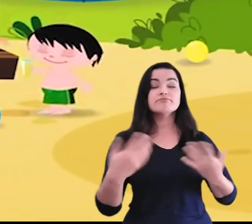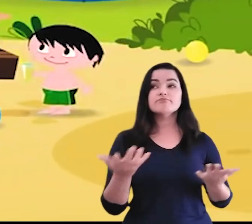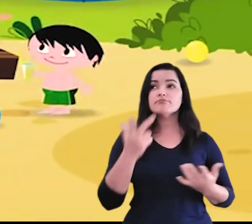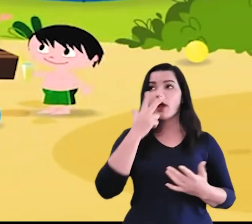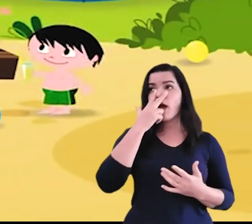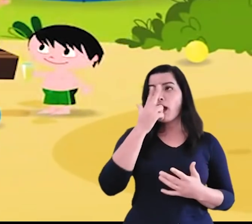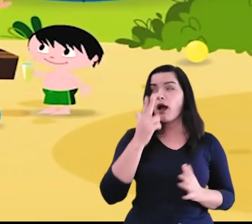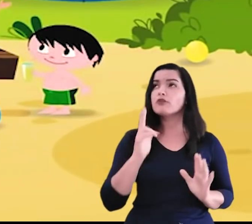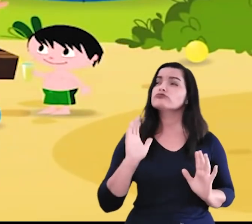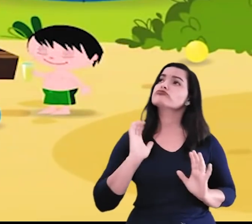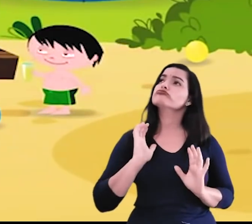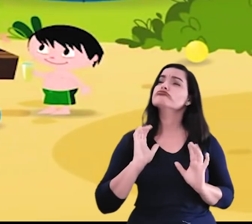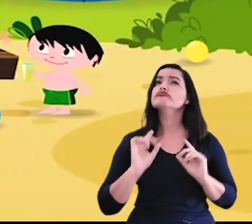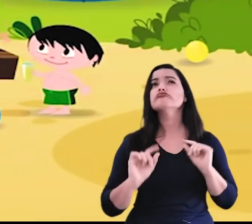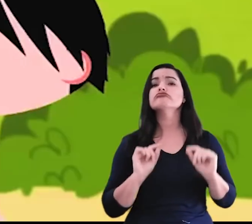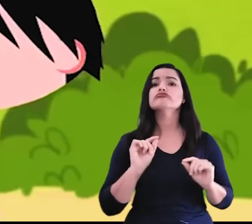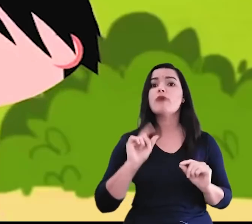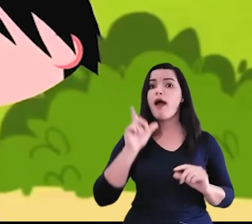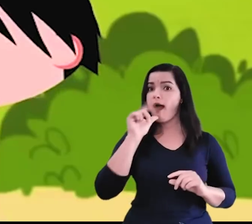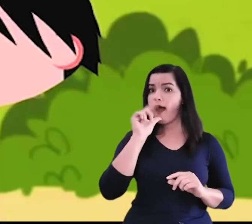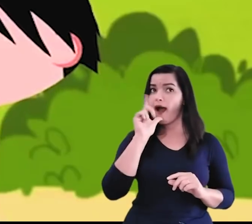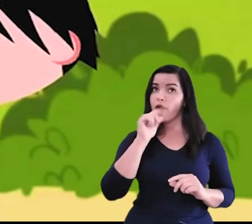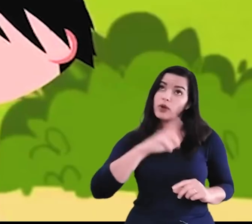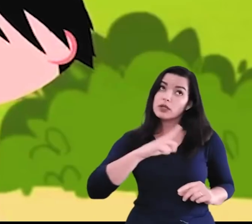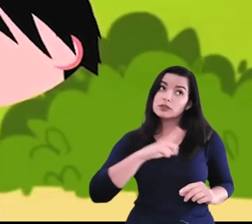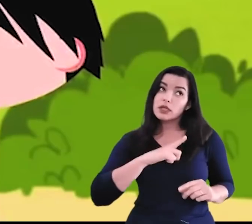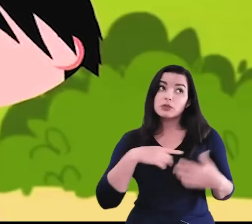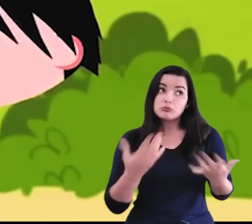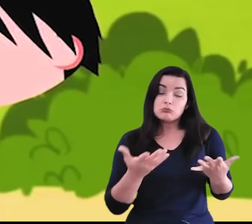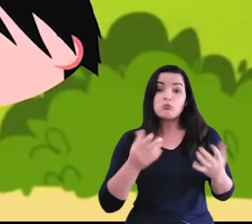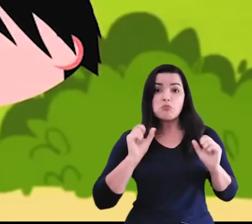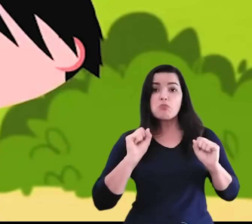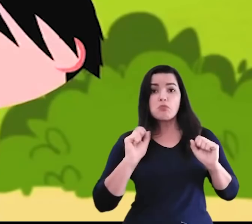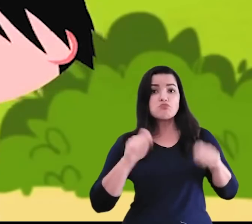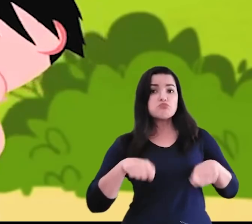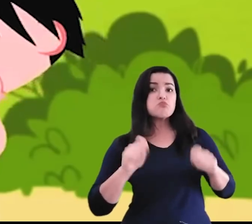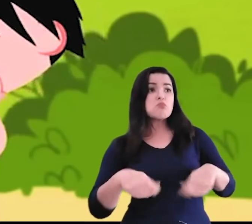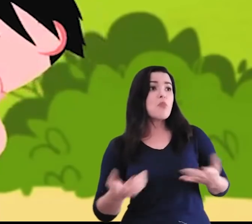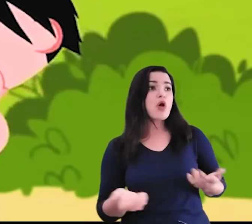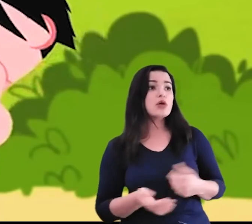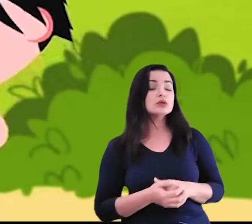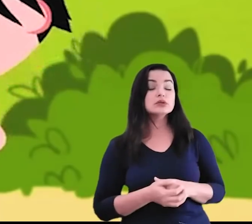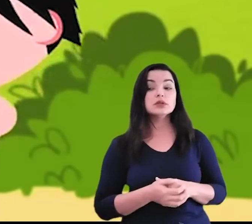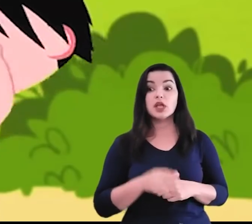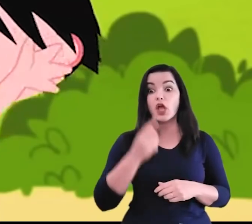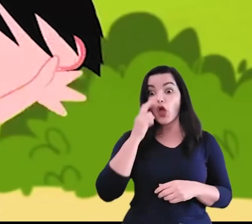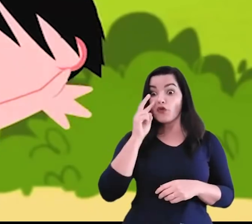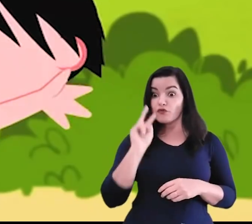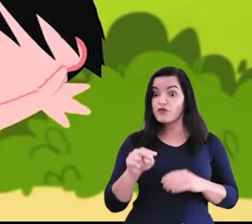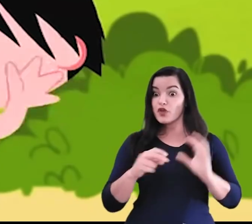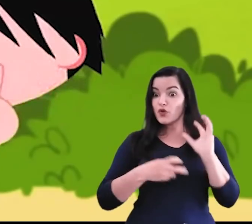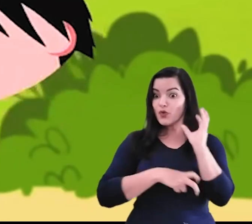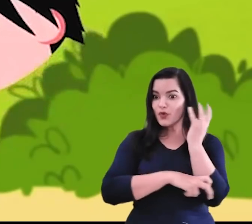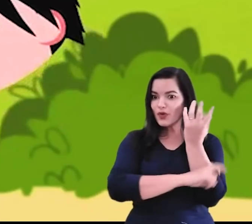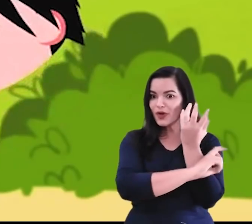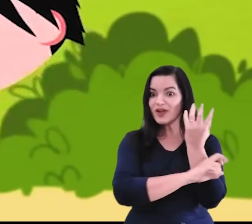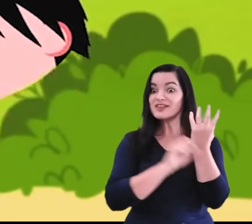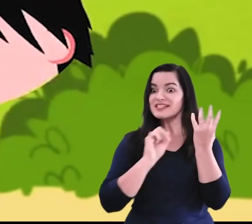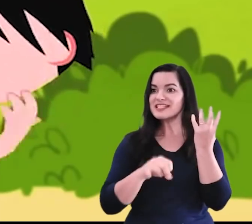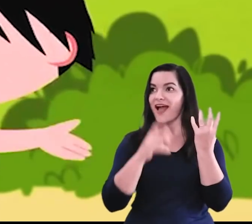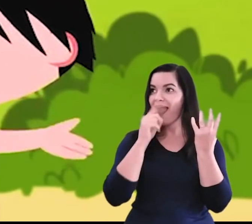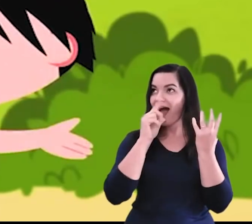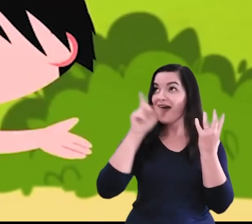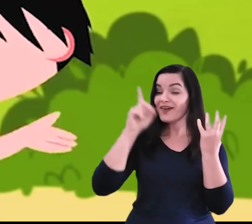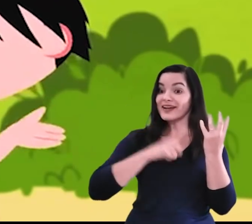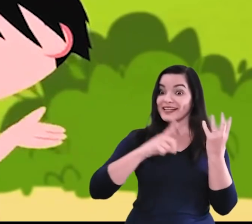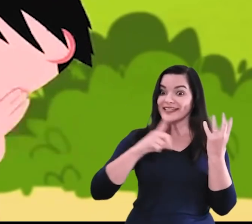que se lá tiver água, dá. Viu, Cláudio? Se tiver água, dá pra gente morar em Marte. Mas